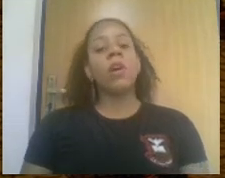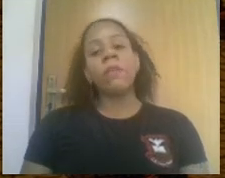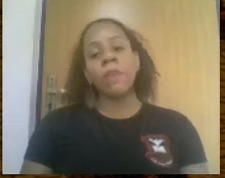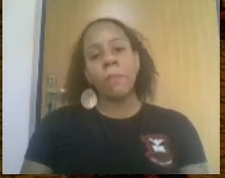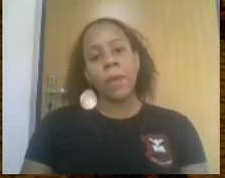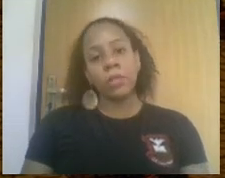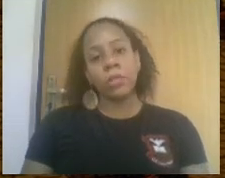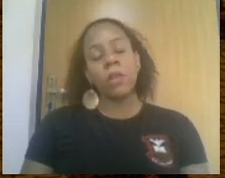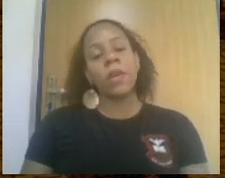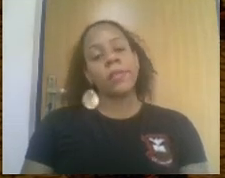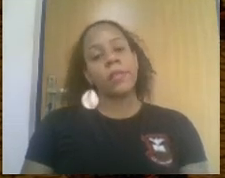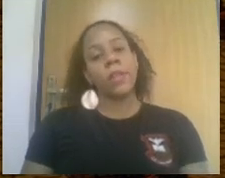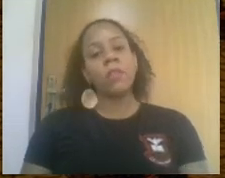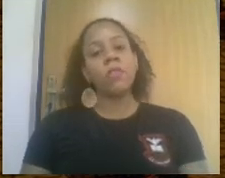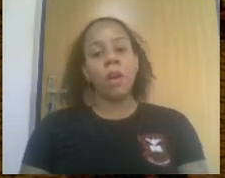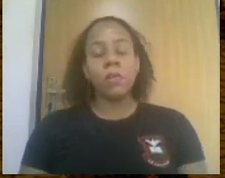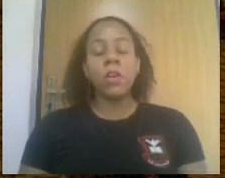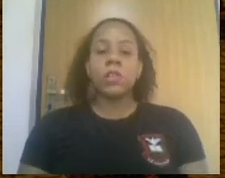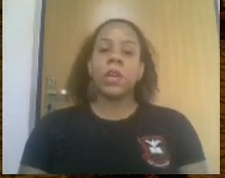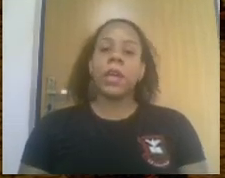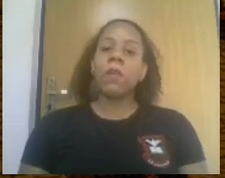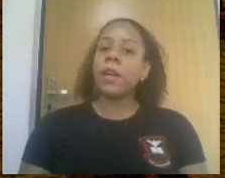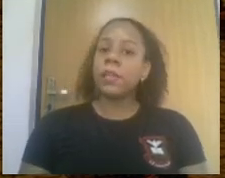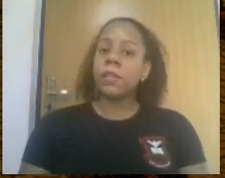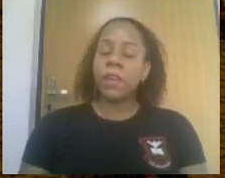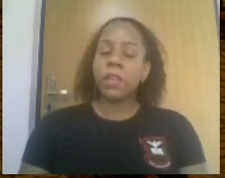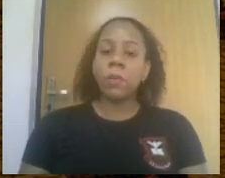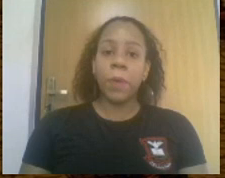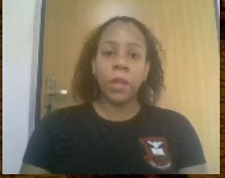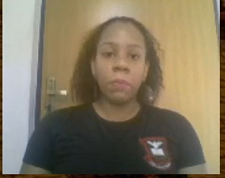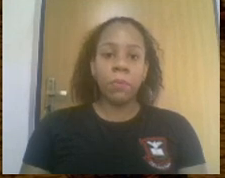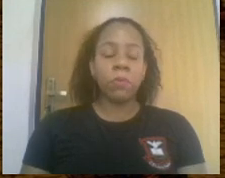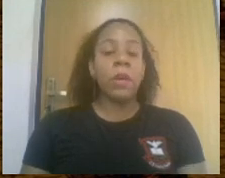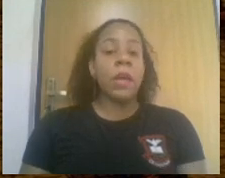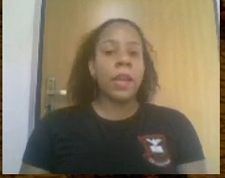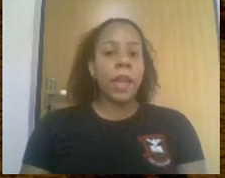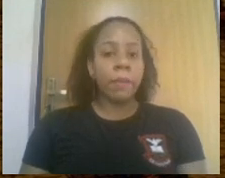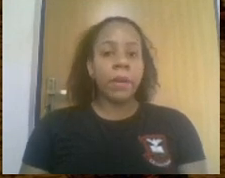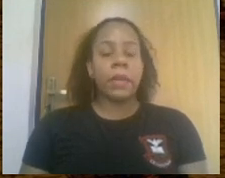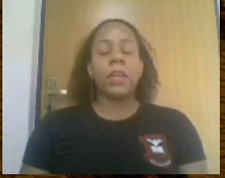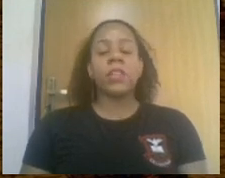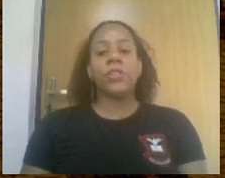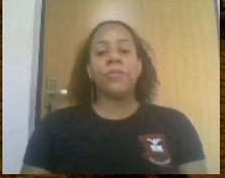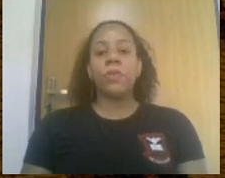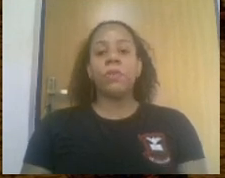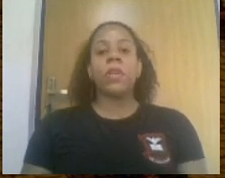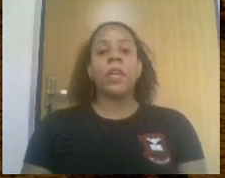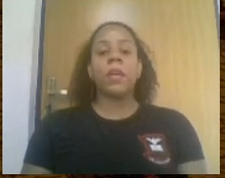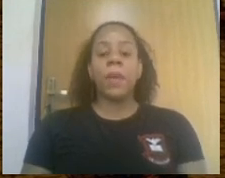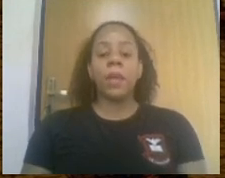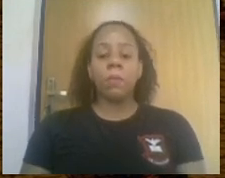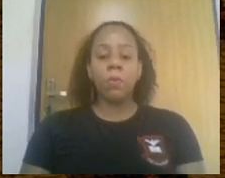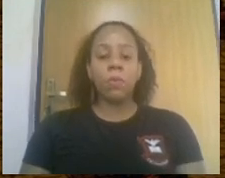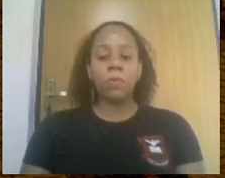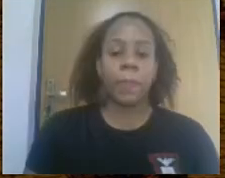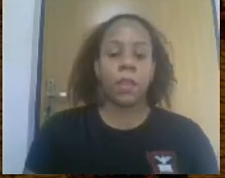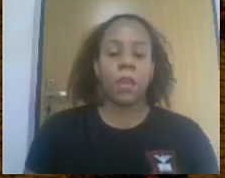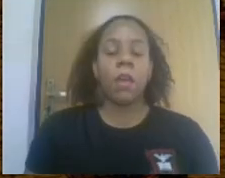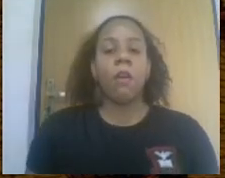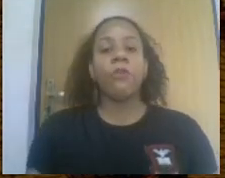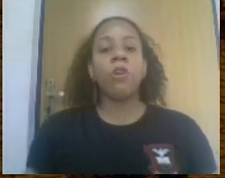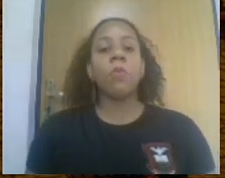invadiram novamente esse território. Só que agora eles invadiram Pernambuco. Lembra que a gente viu que